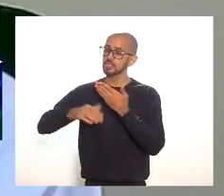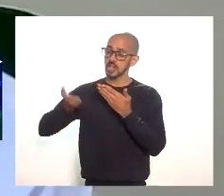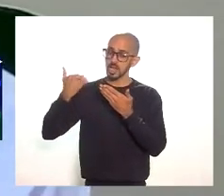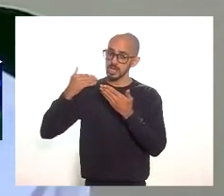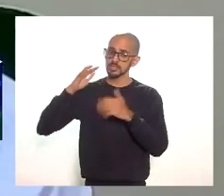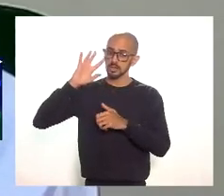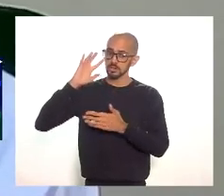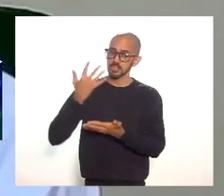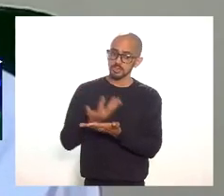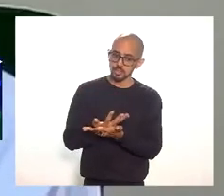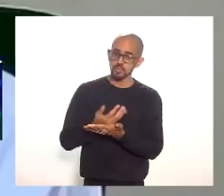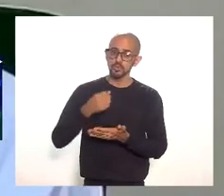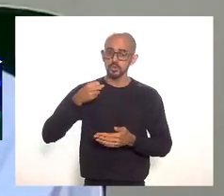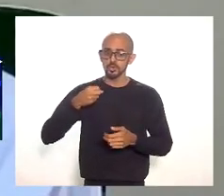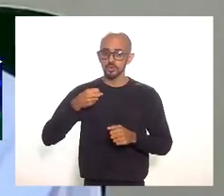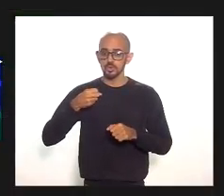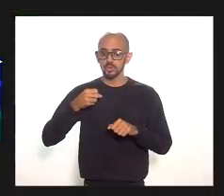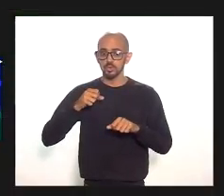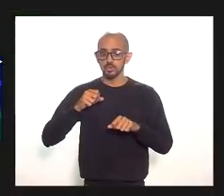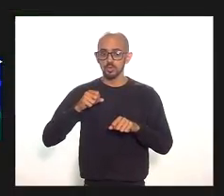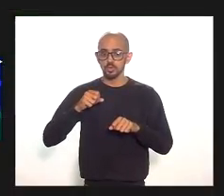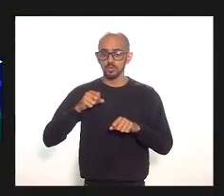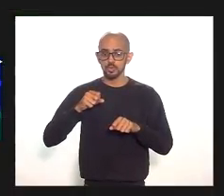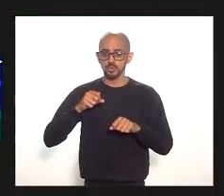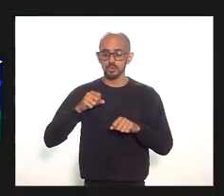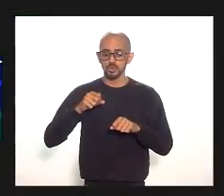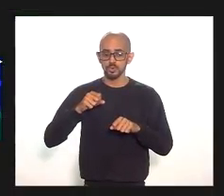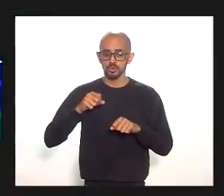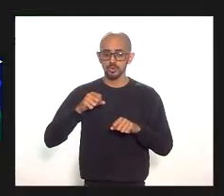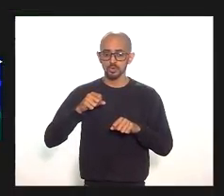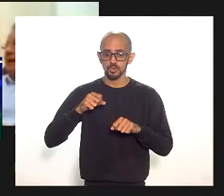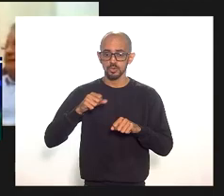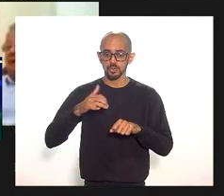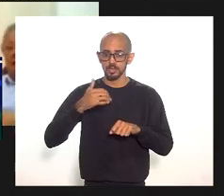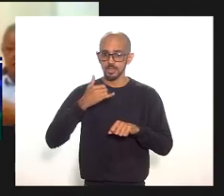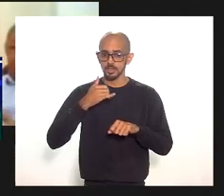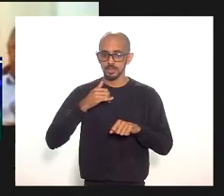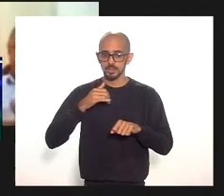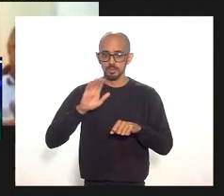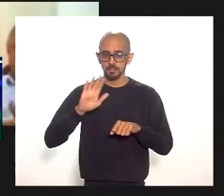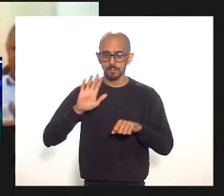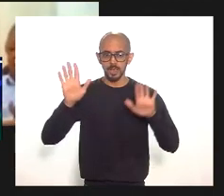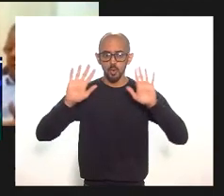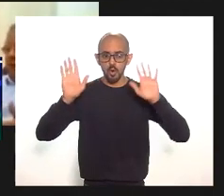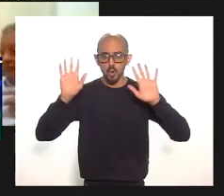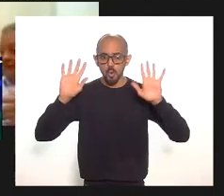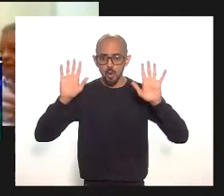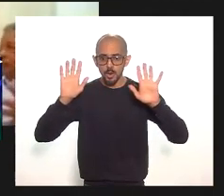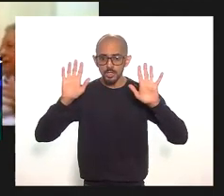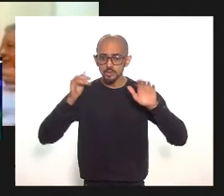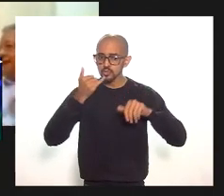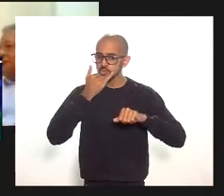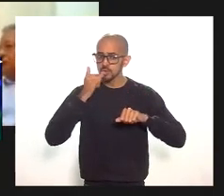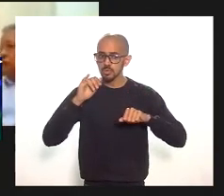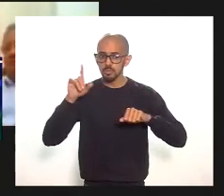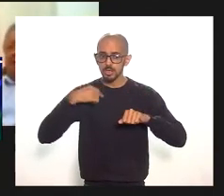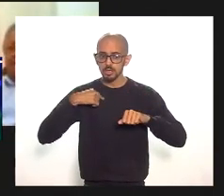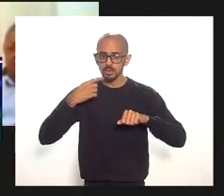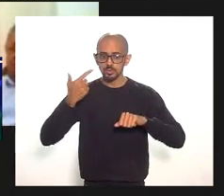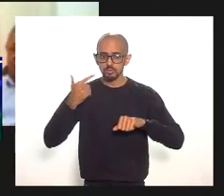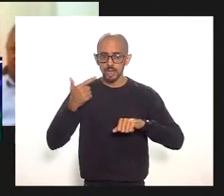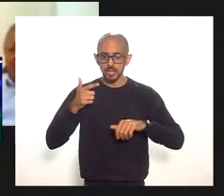nós receberíamos uma... Peraí, gente, eu não estou nem eu ouvindo aqui.